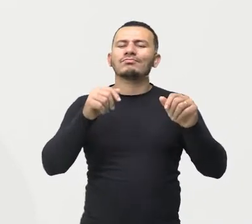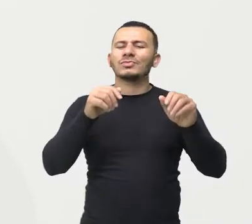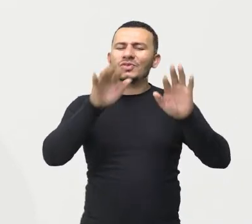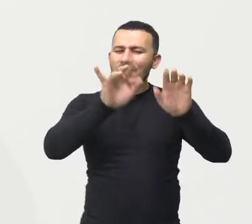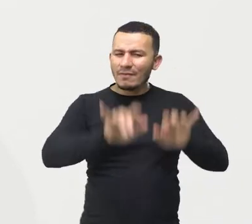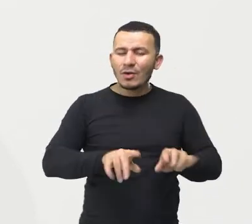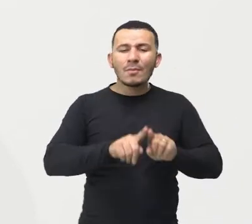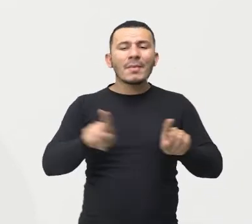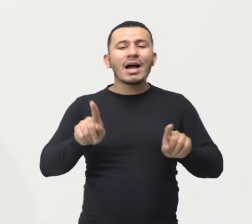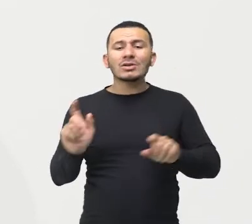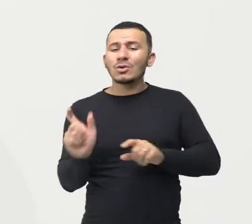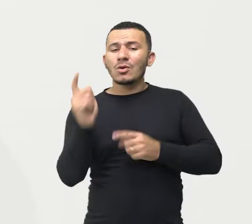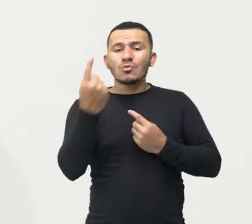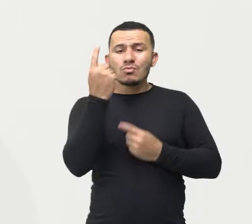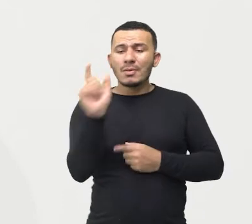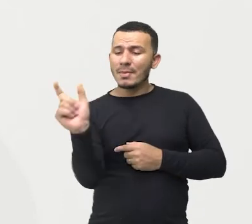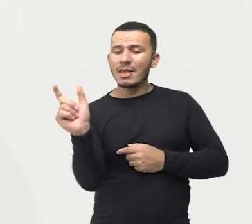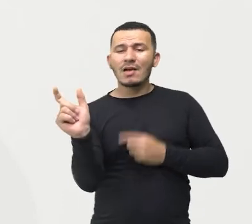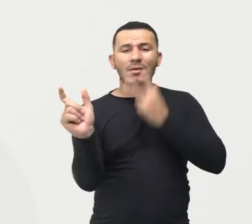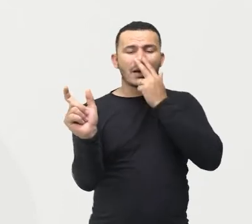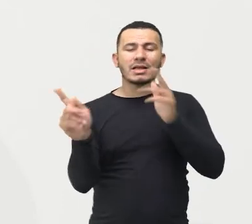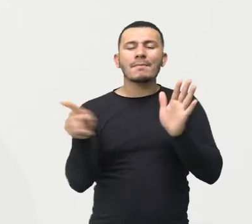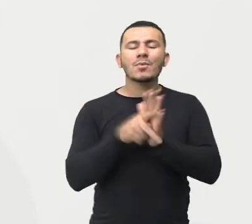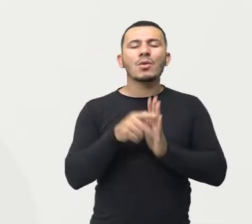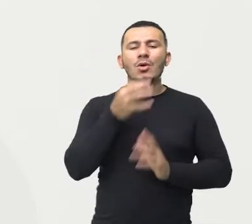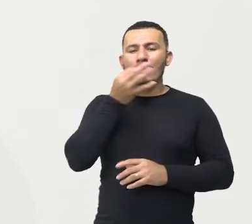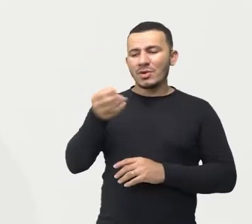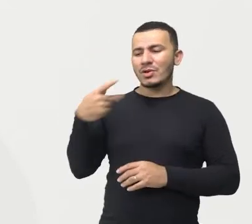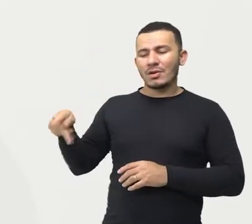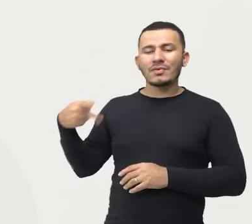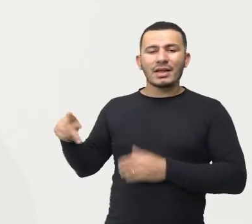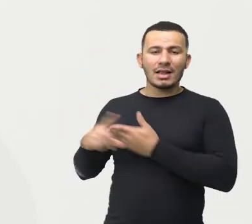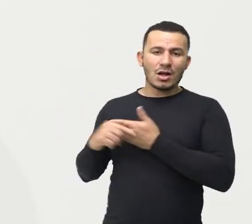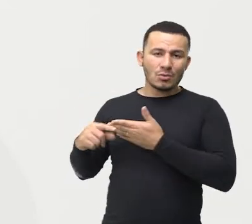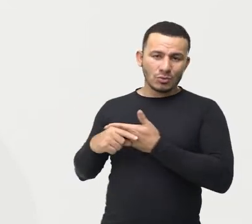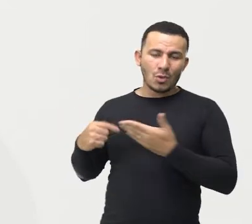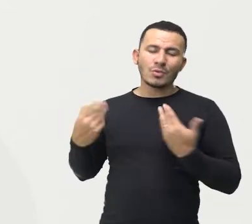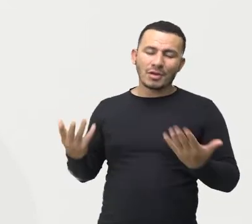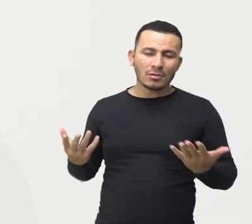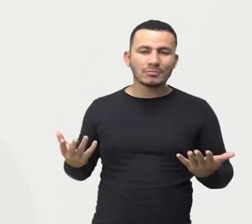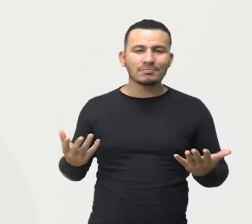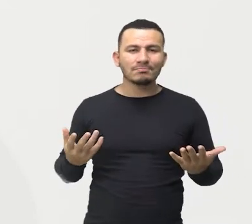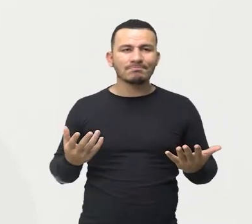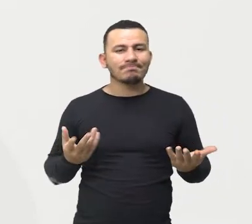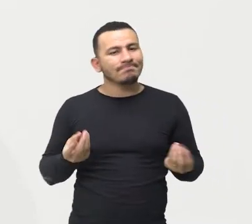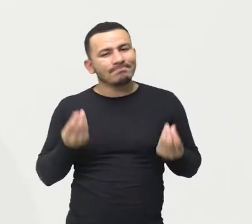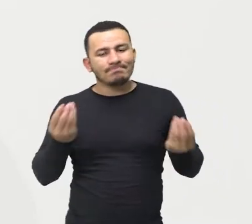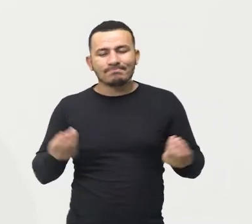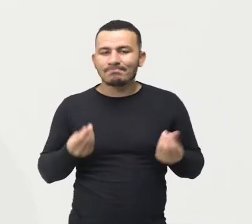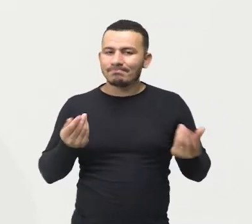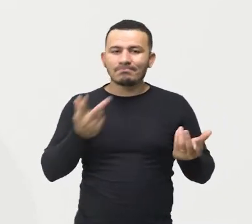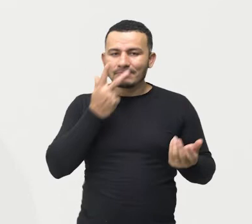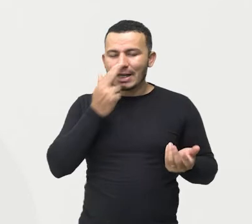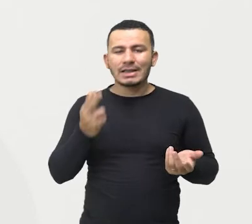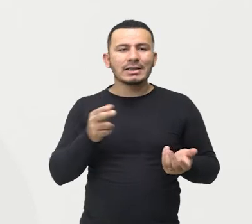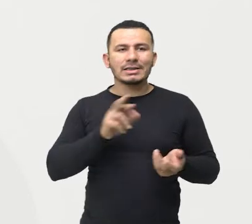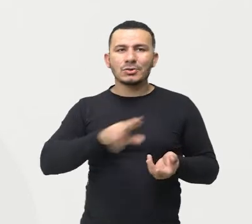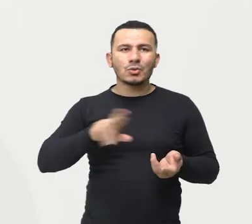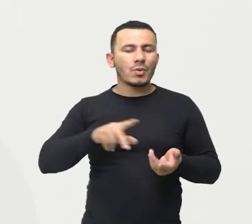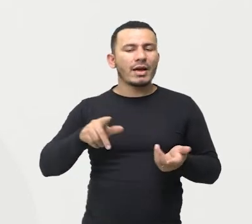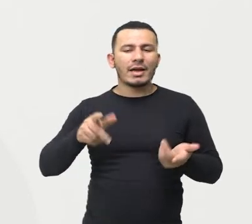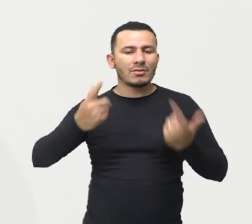algumas palavras a opinião da pessoa que escreveu e ela acaba sendo um tanto ali